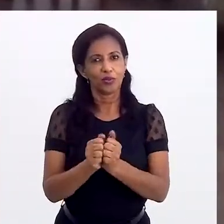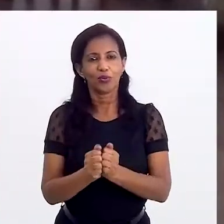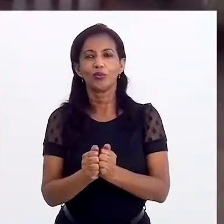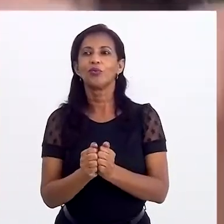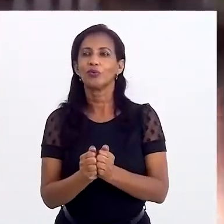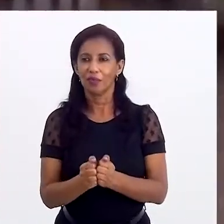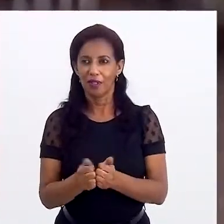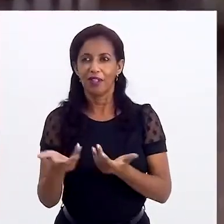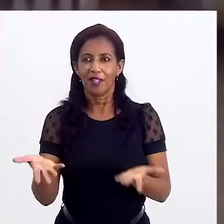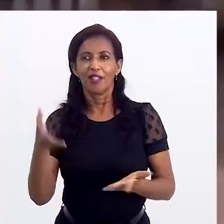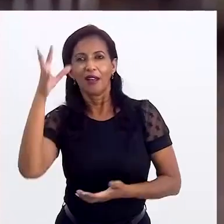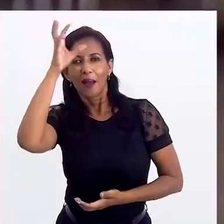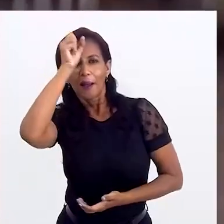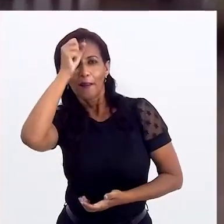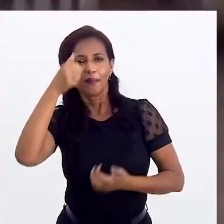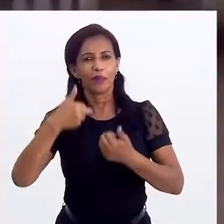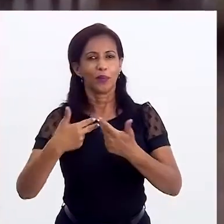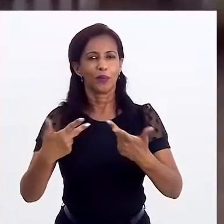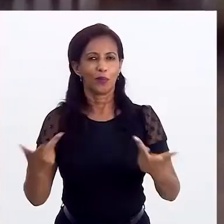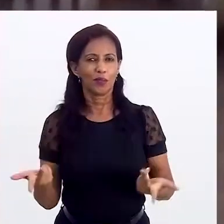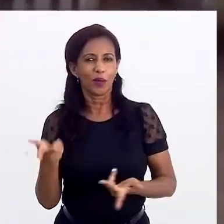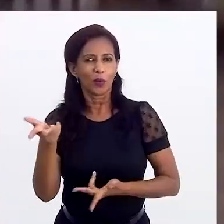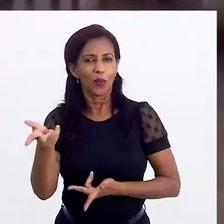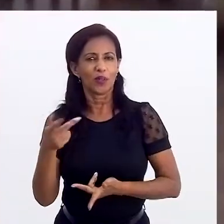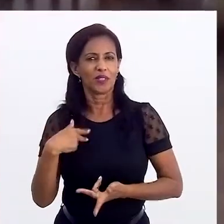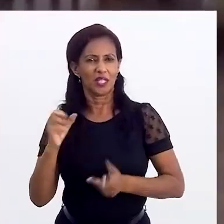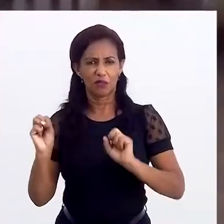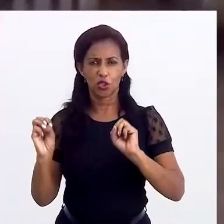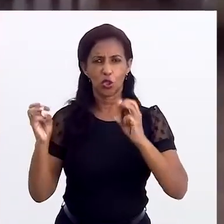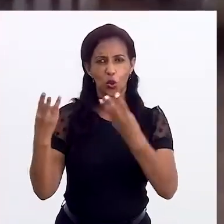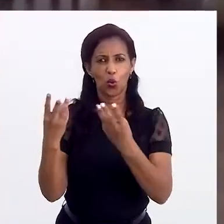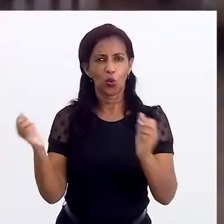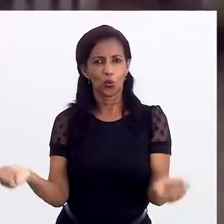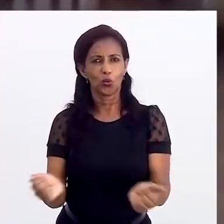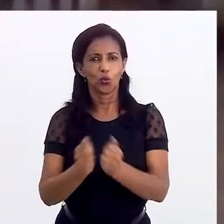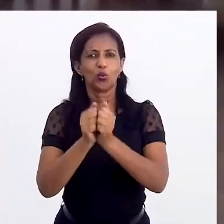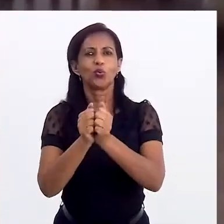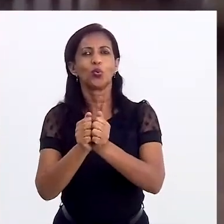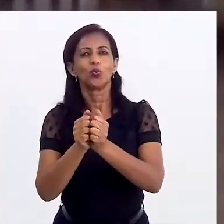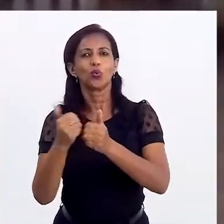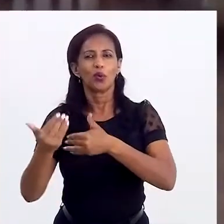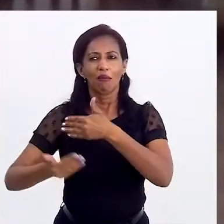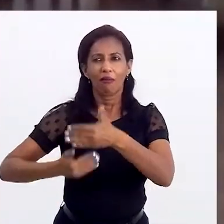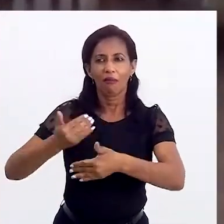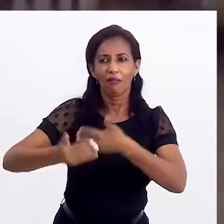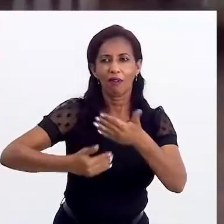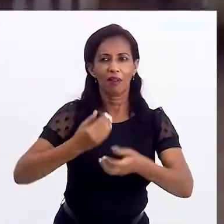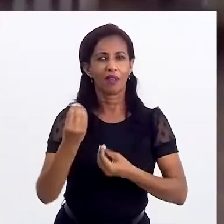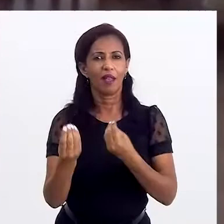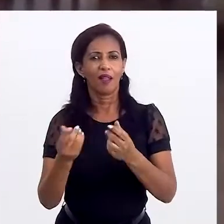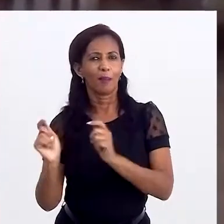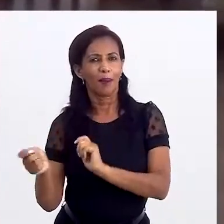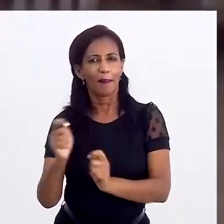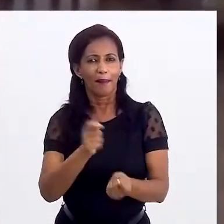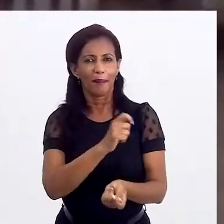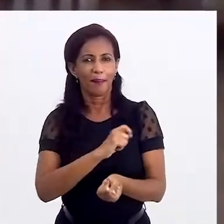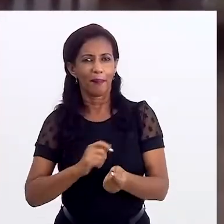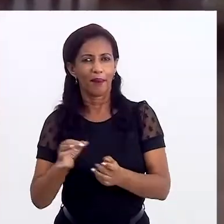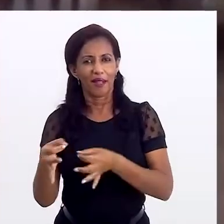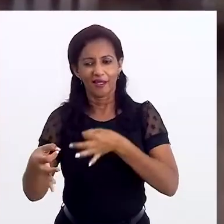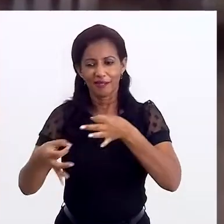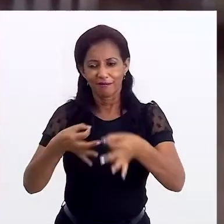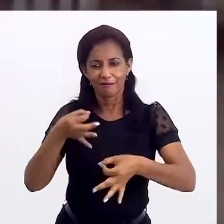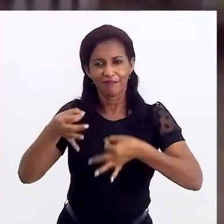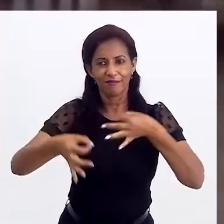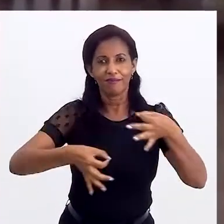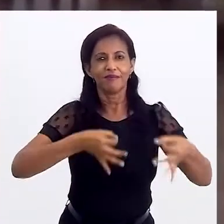nesse encontro, enfim, a gente aprendeu muita coisa com ele fechou-os conosco na época de Almôndega, inclusive. Eu fiquei com aqueles acordes, a partir desses